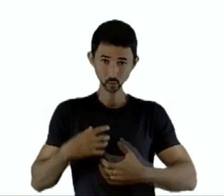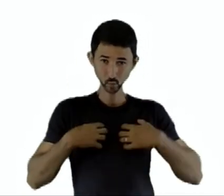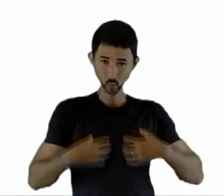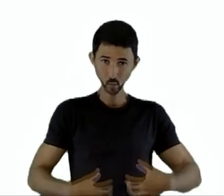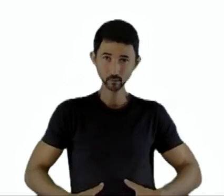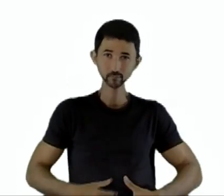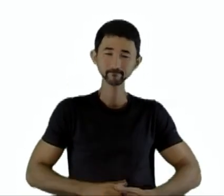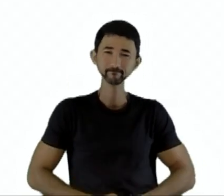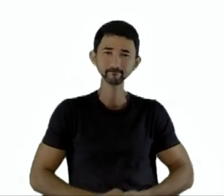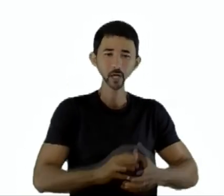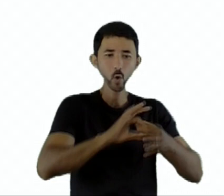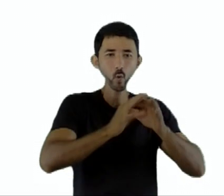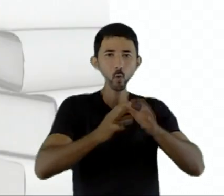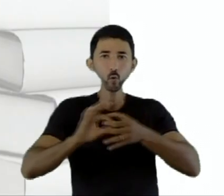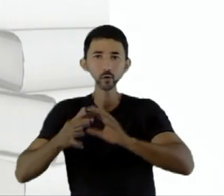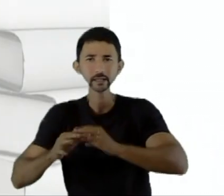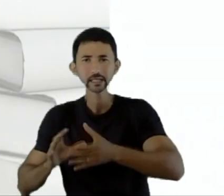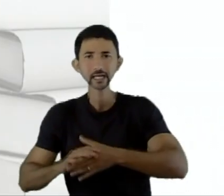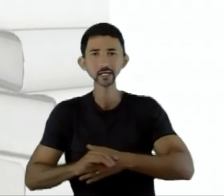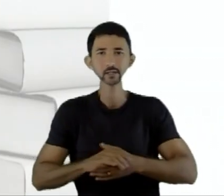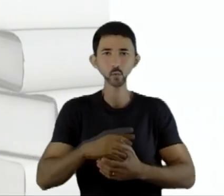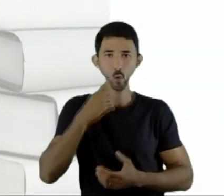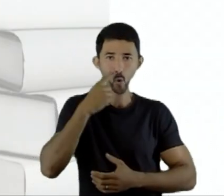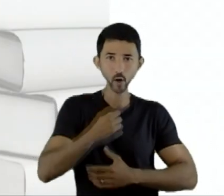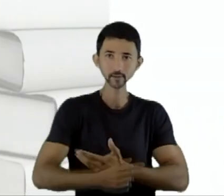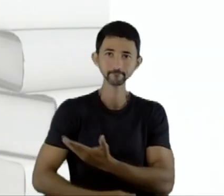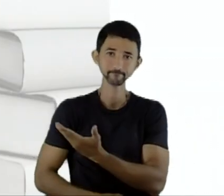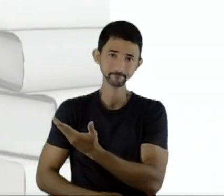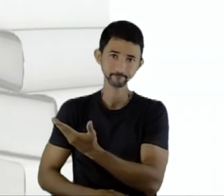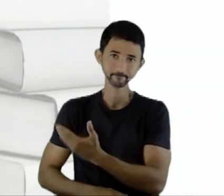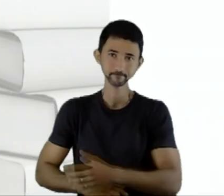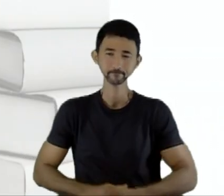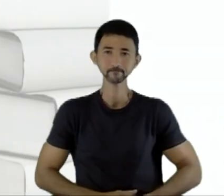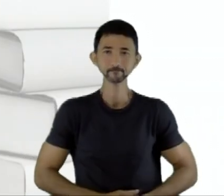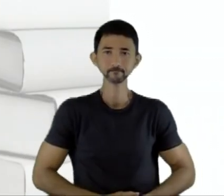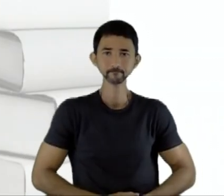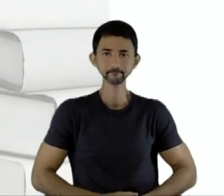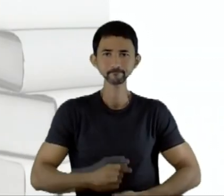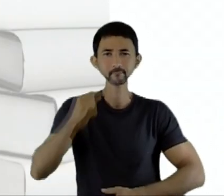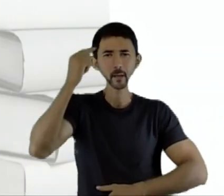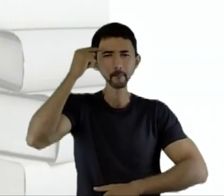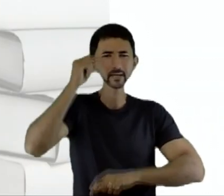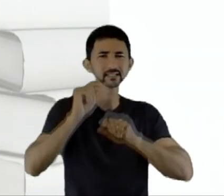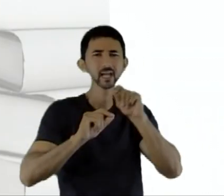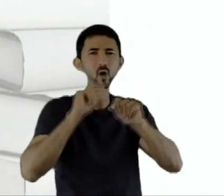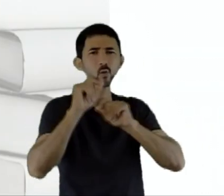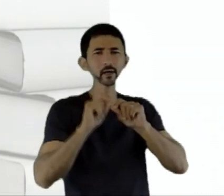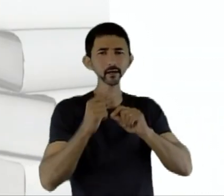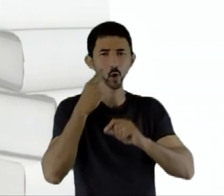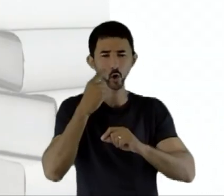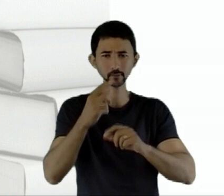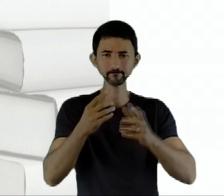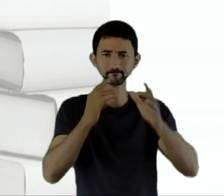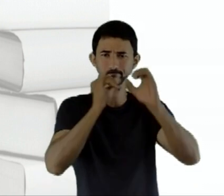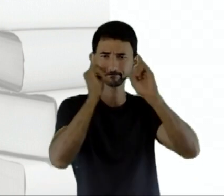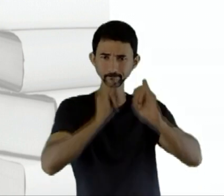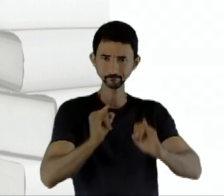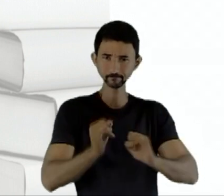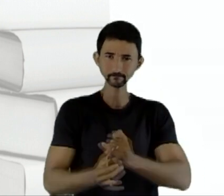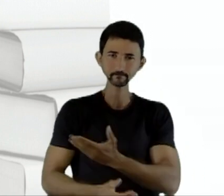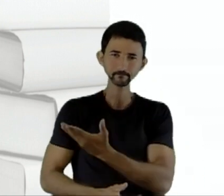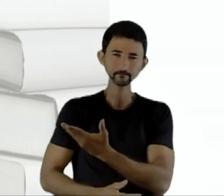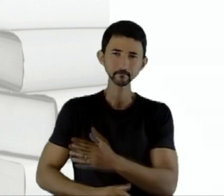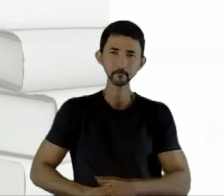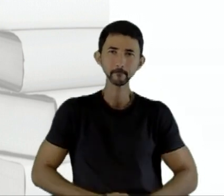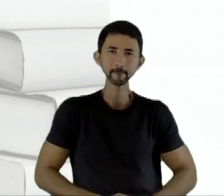um pouquinho do contexto de produção, continua aí olhando para o slide e você vai pensar comigo a respeito disso aqui. Olha só.